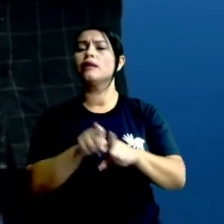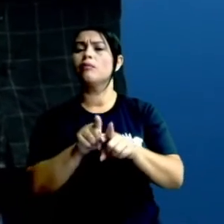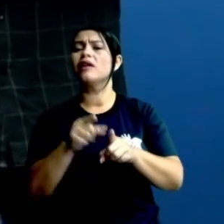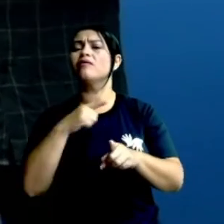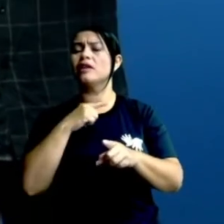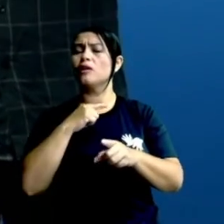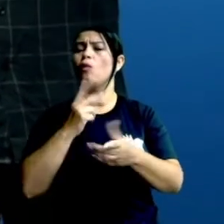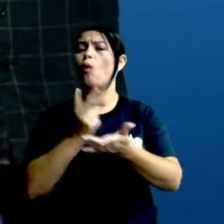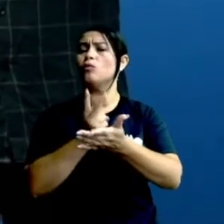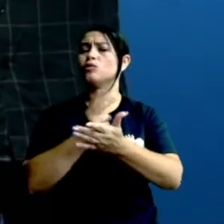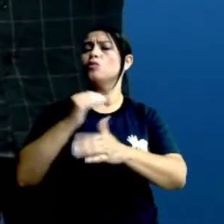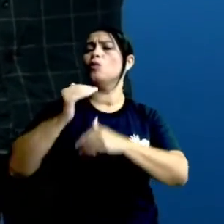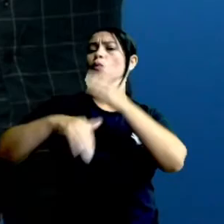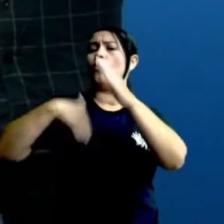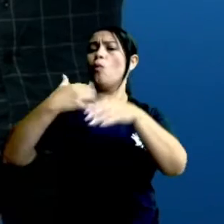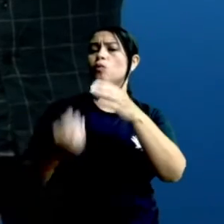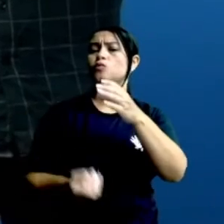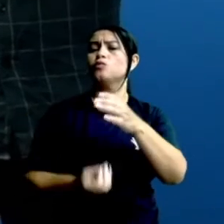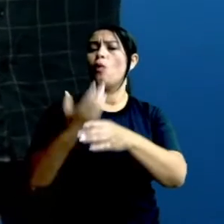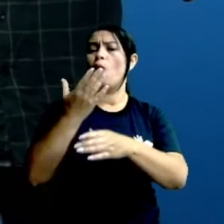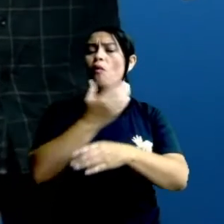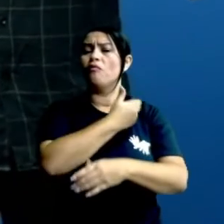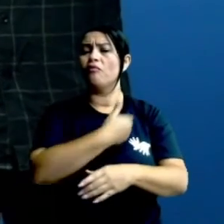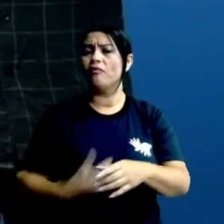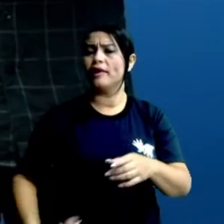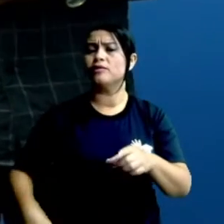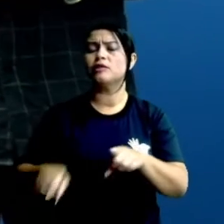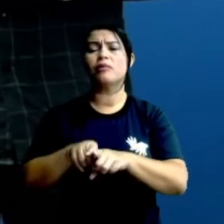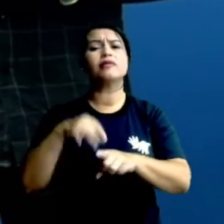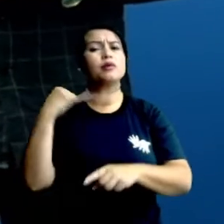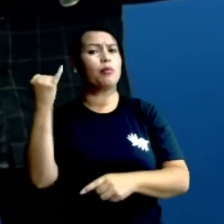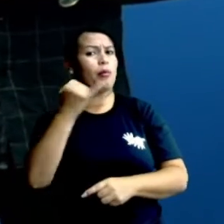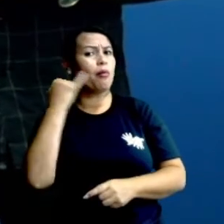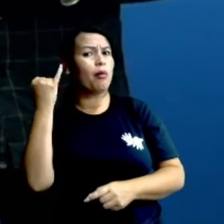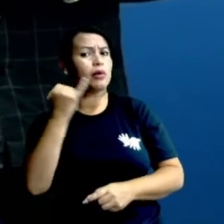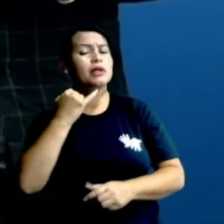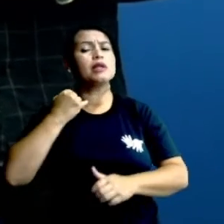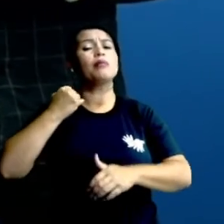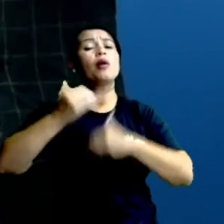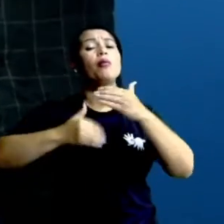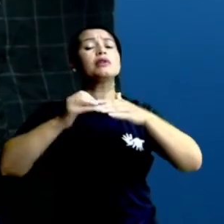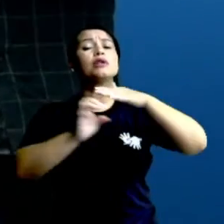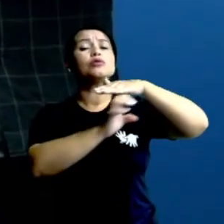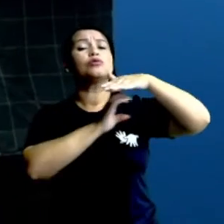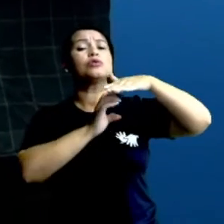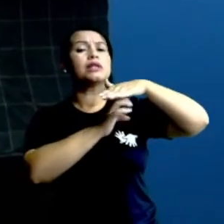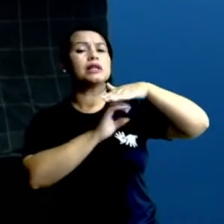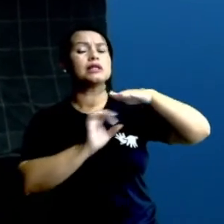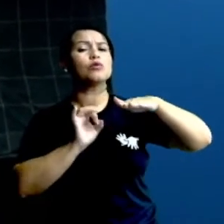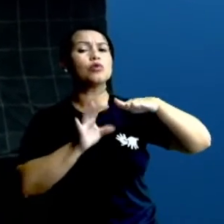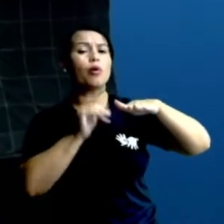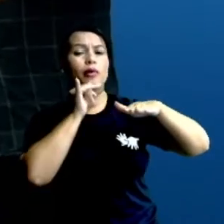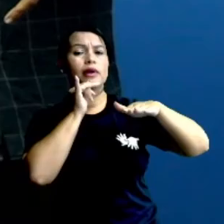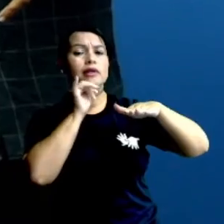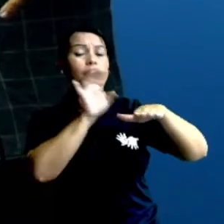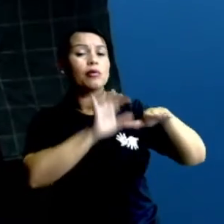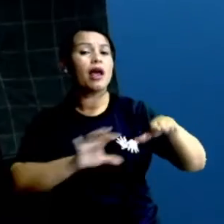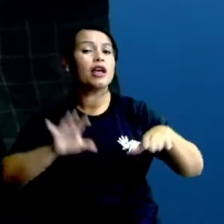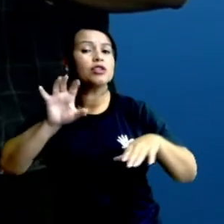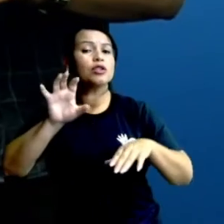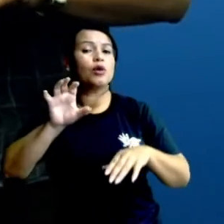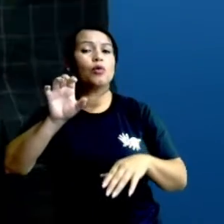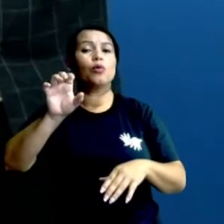governos posteriores, vão ser importantes demais para esse processo de industrialização, não somente na região sudeste, porque